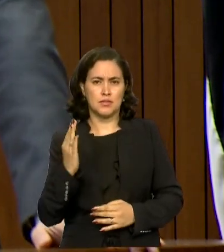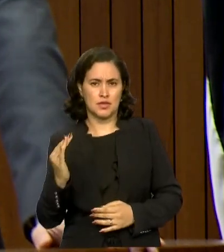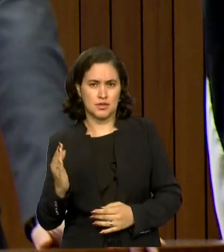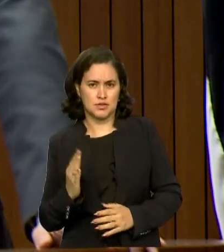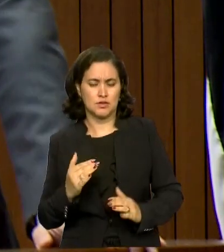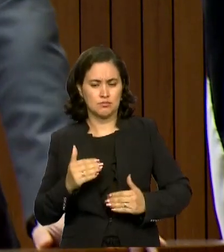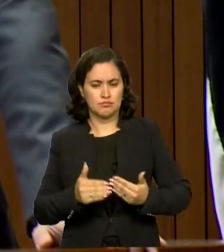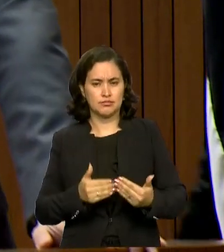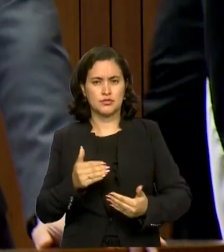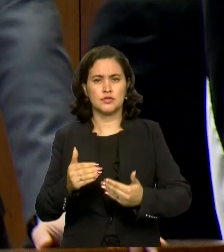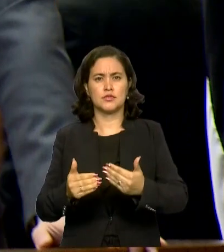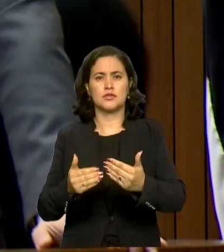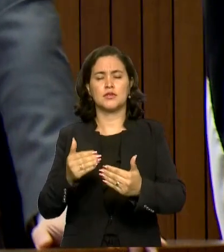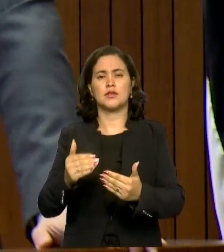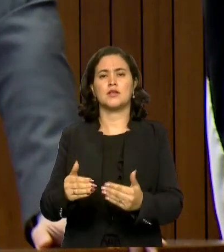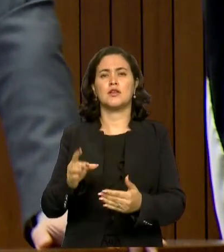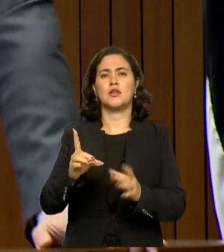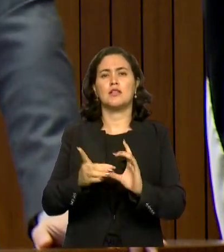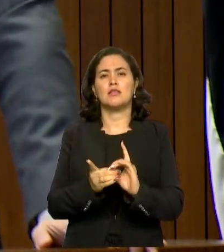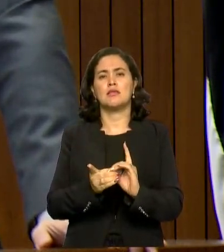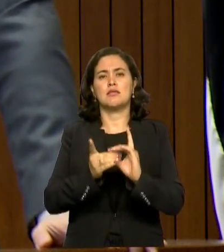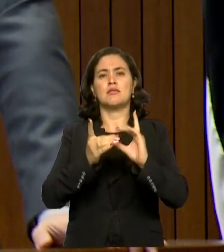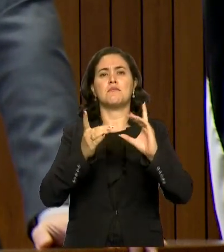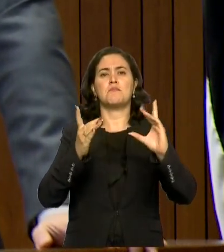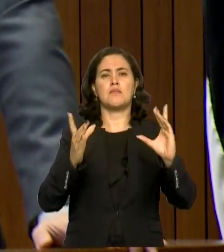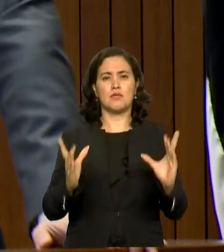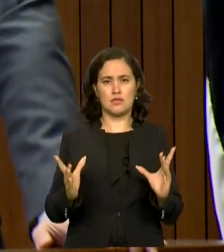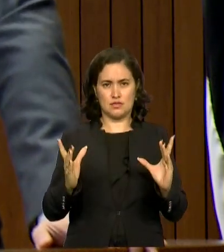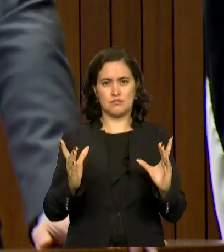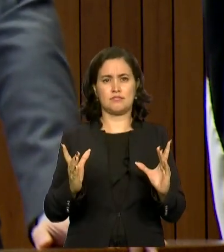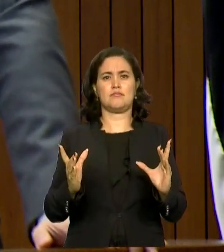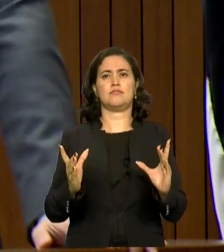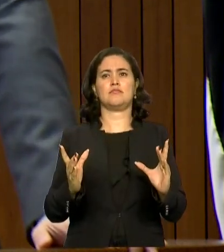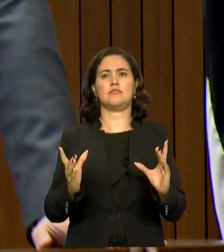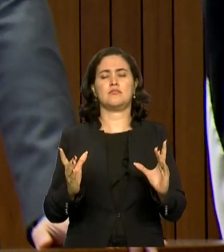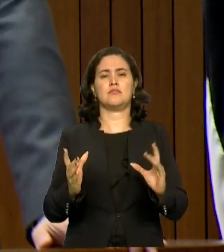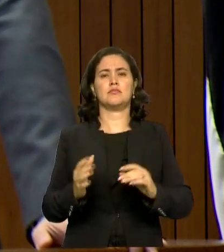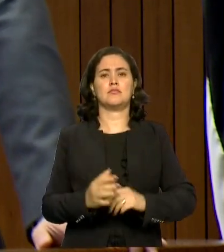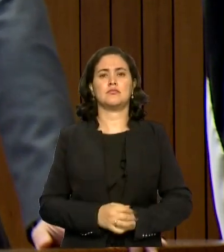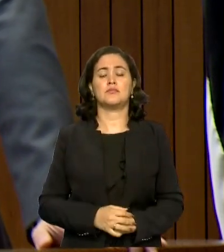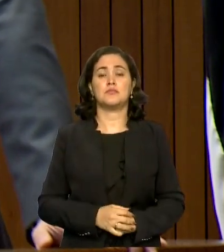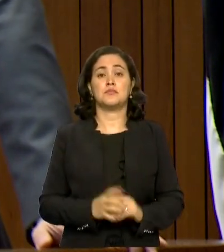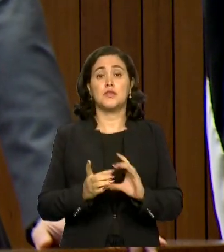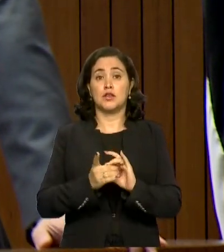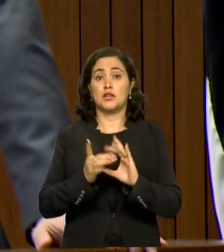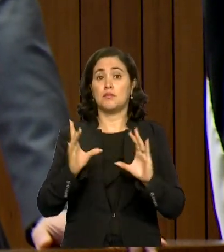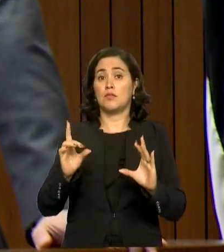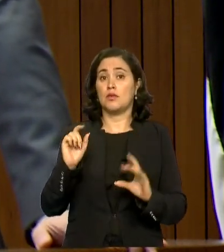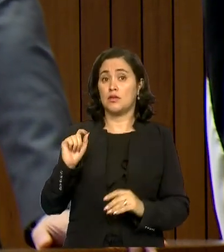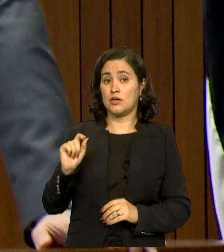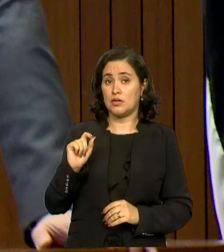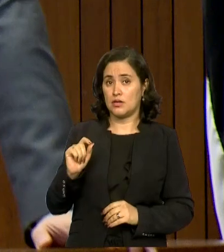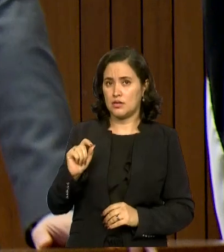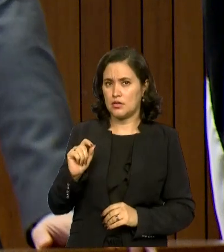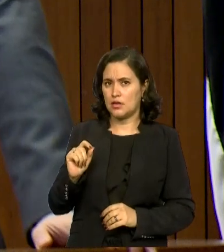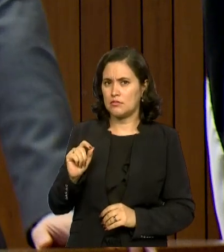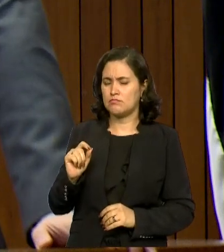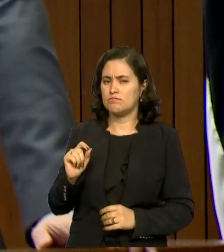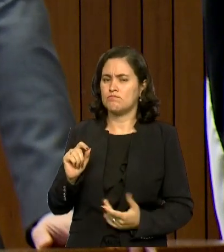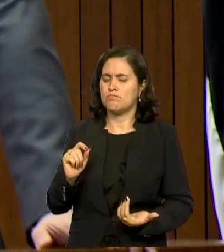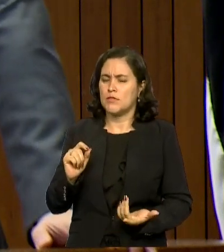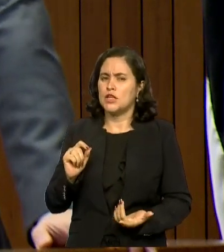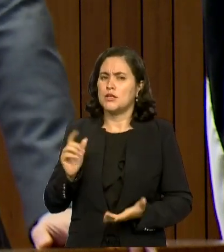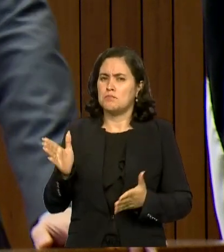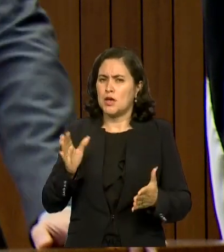processo de redemocratização, democracia essa que foi posta à prova no 8 de janeiro de 2023, e graças a